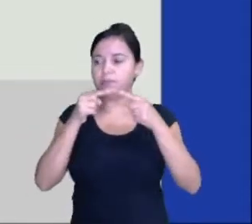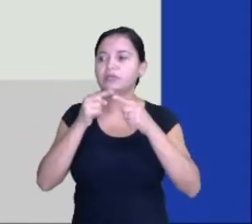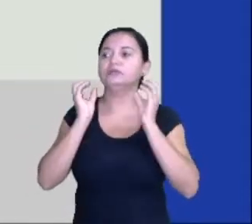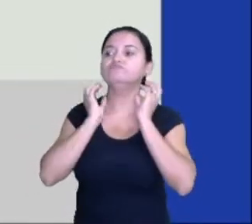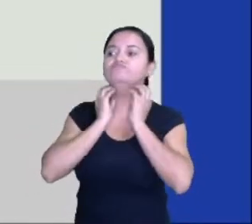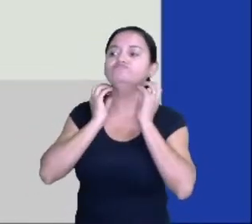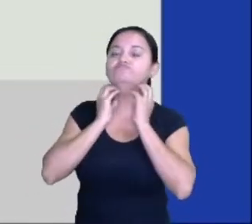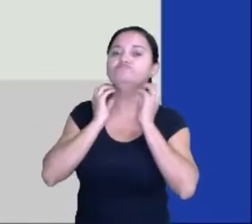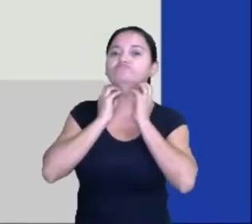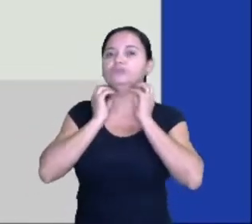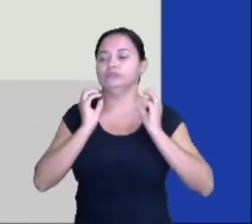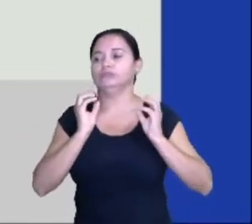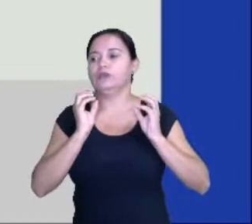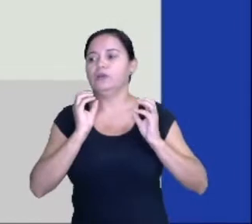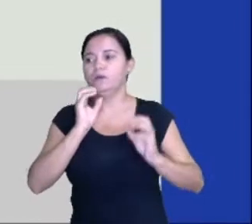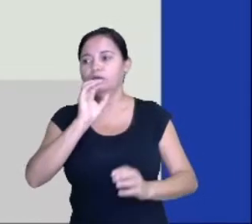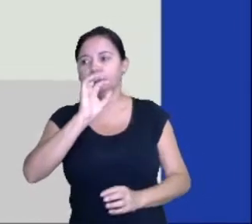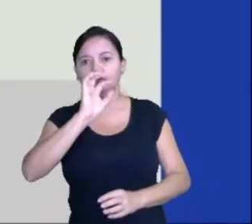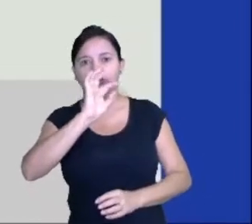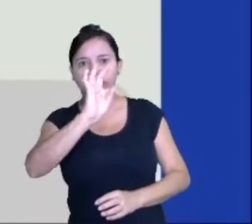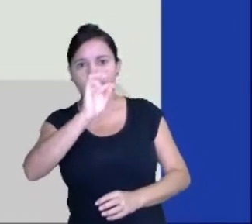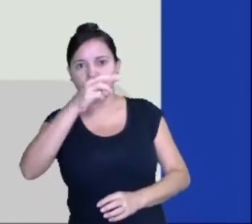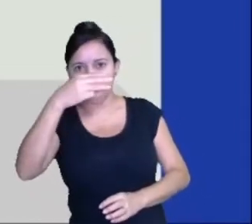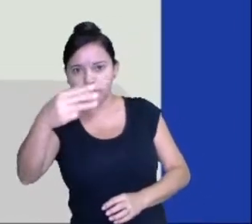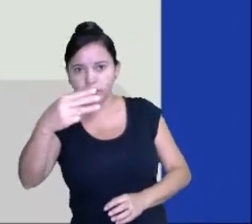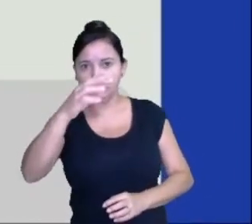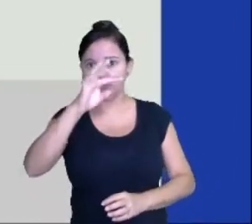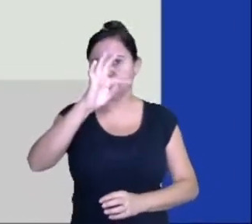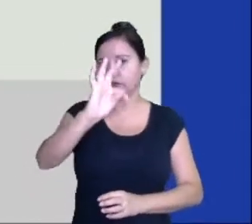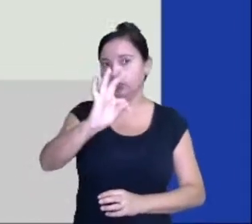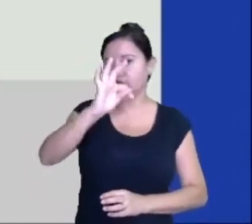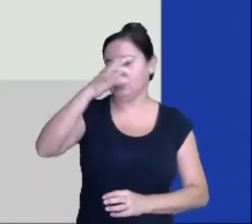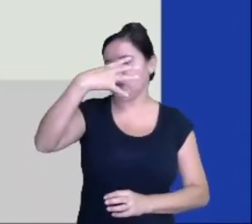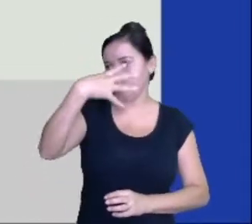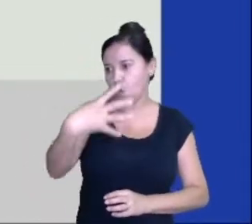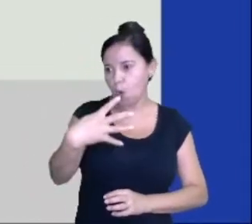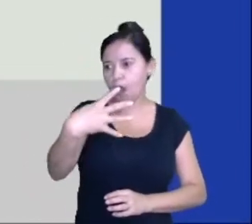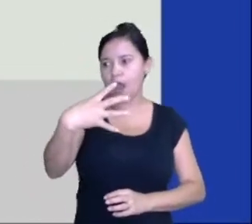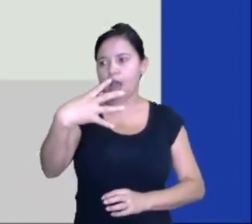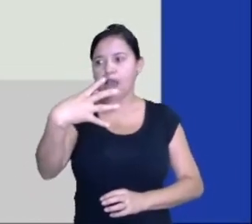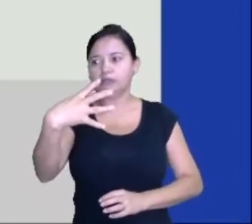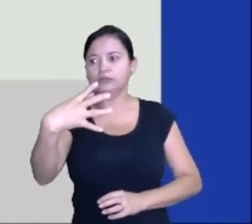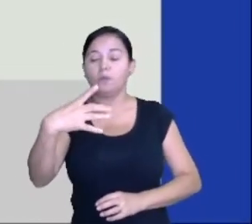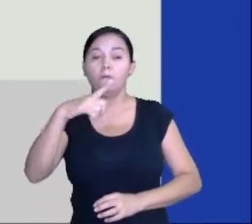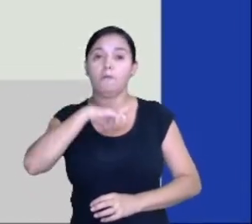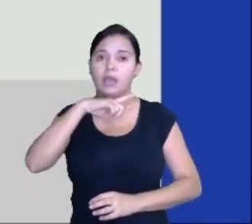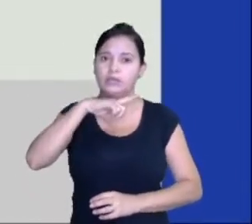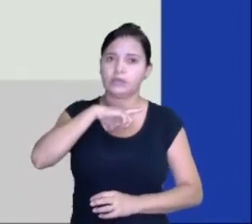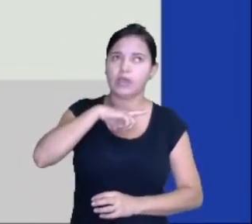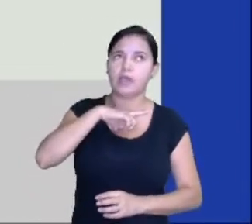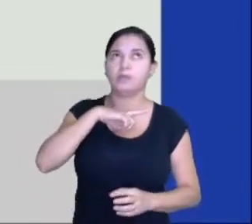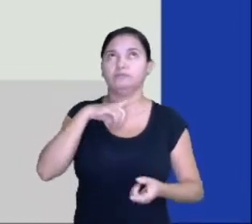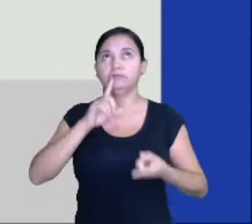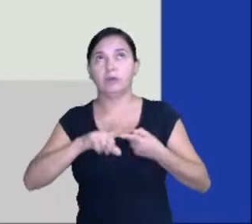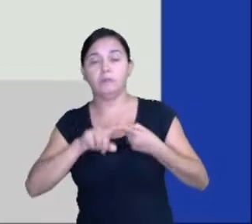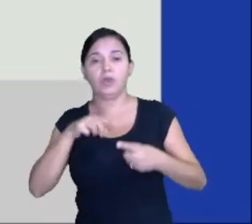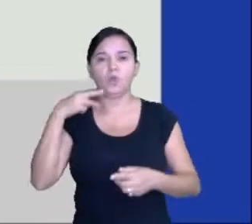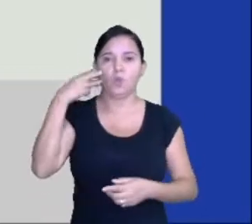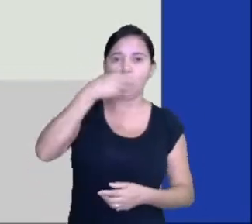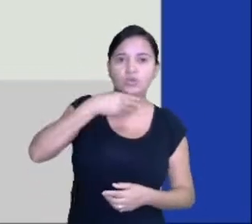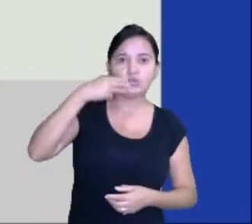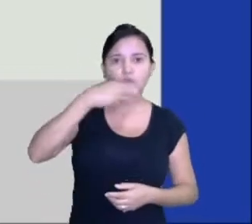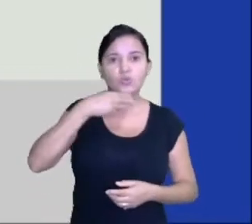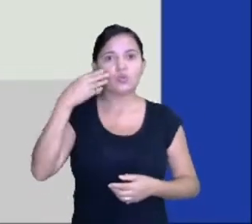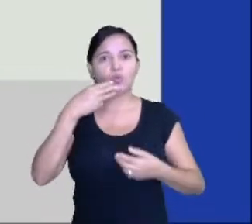que está associado a uma região bem específica do nosso corpo, que são as adrenais ou as suprarrenais, tá? Que estão